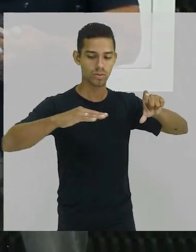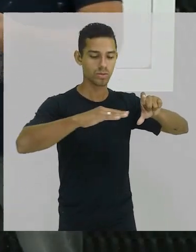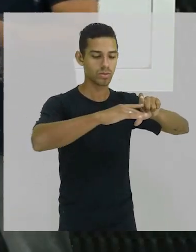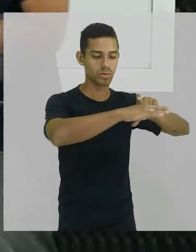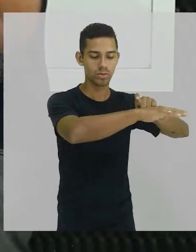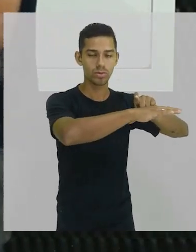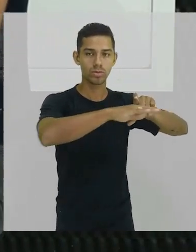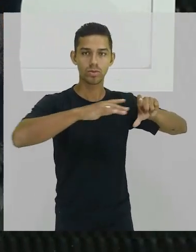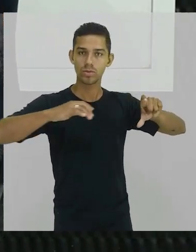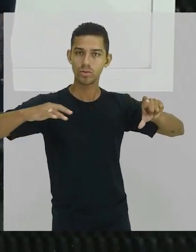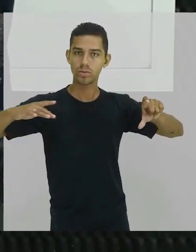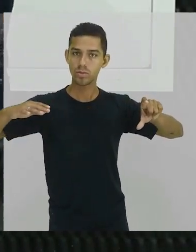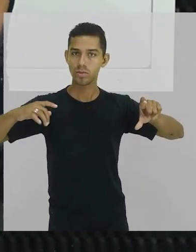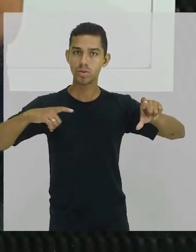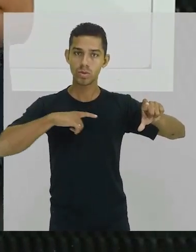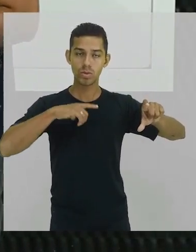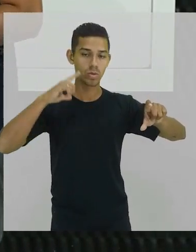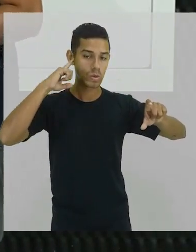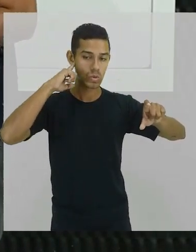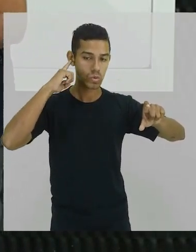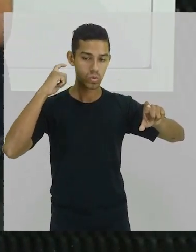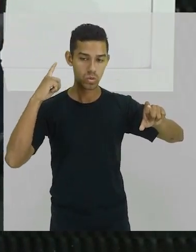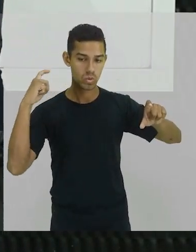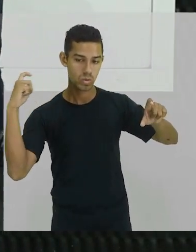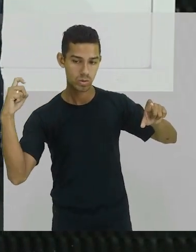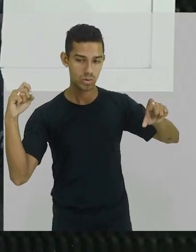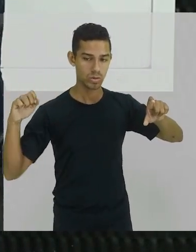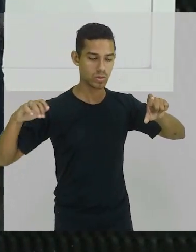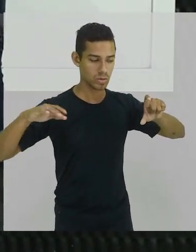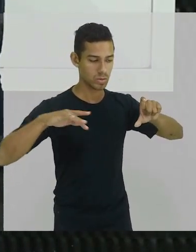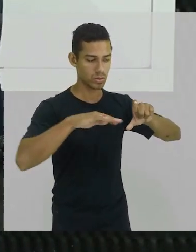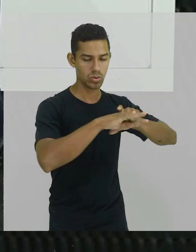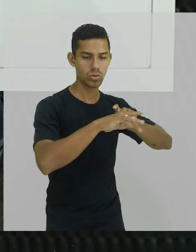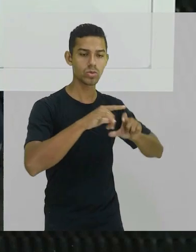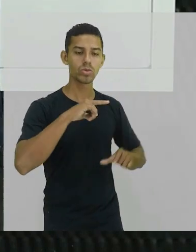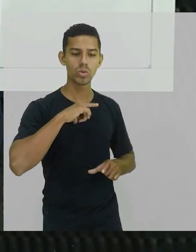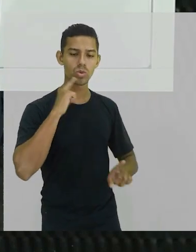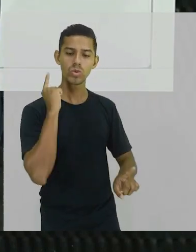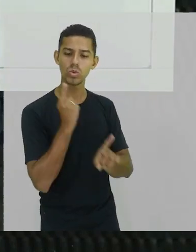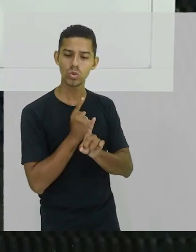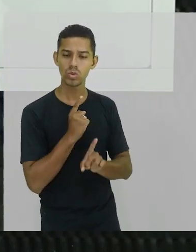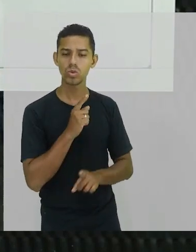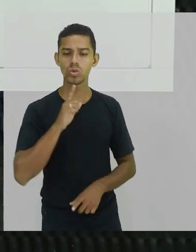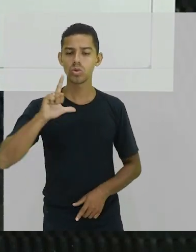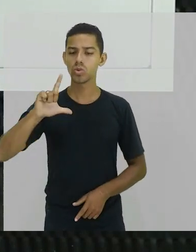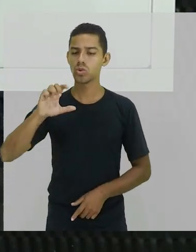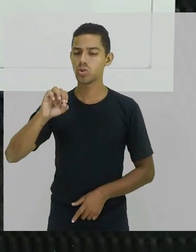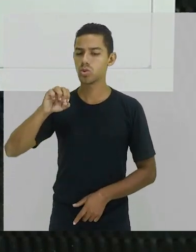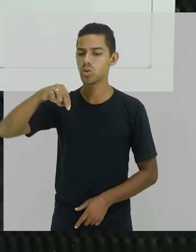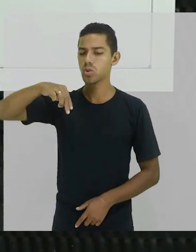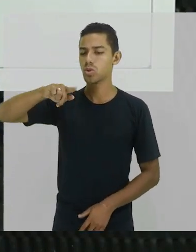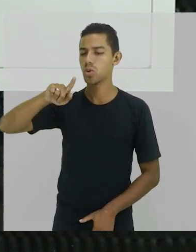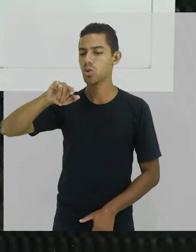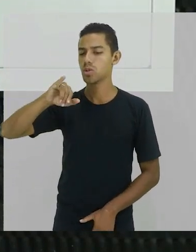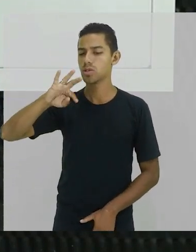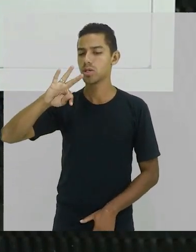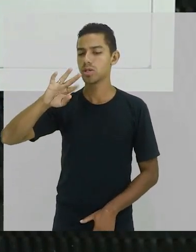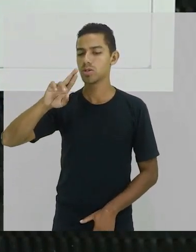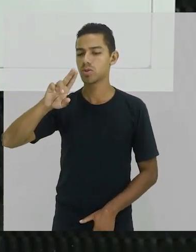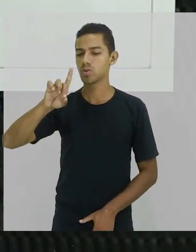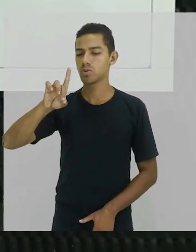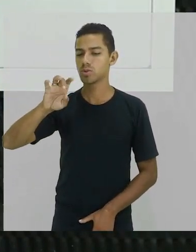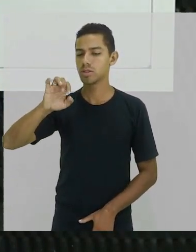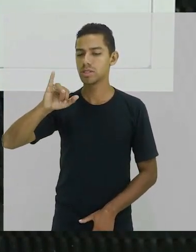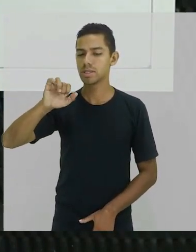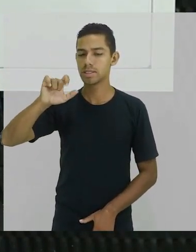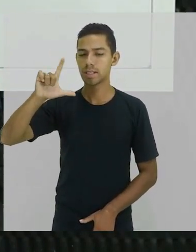exemplo. Então, o comportamento que a gente vai encontrar nesse tubo, de uma onda longitudinal, é o seguinte, é que as